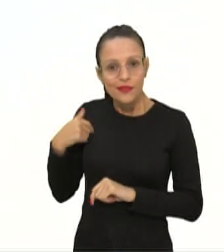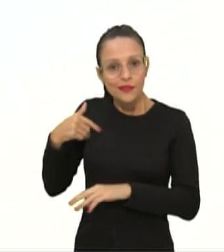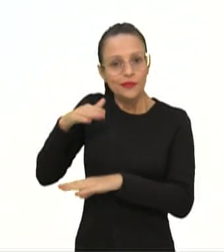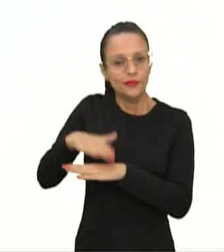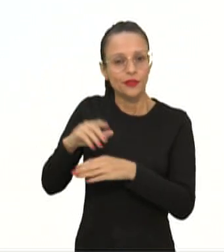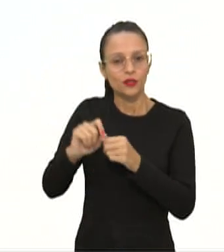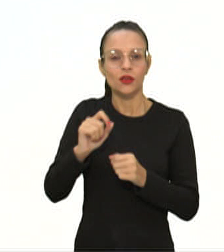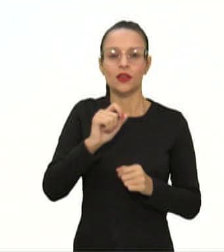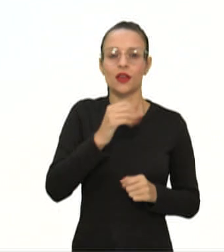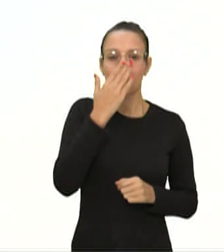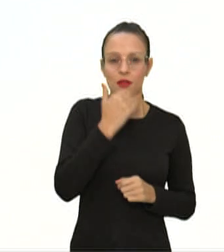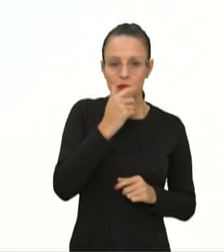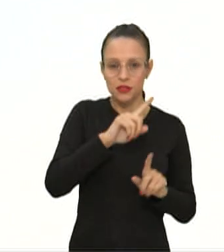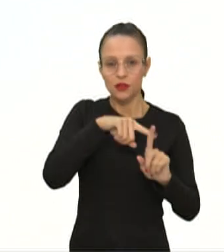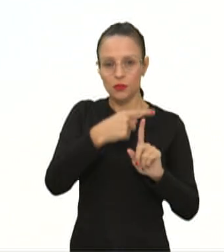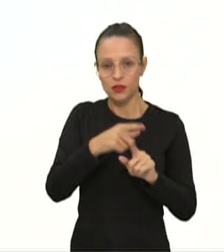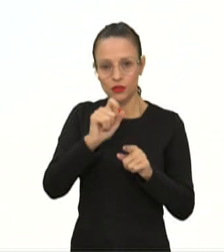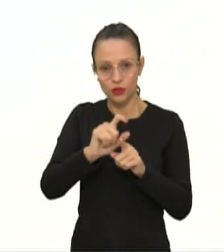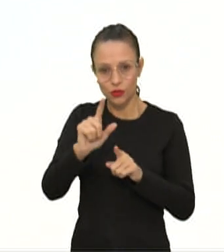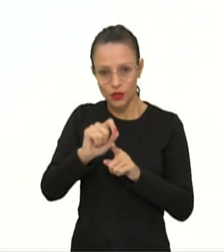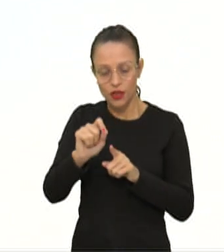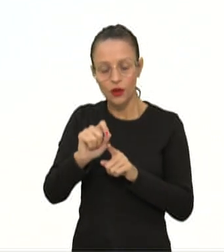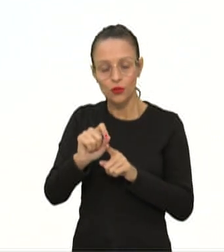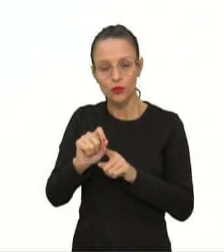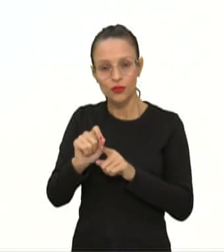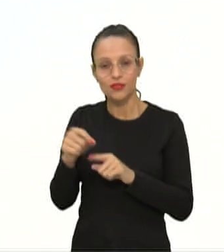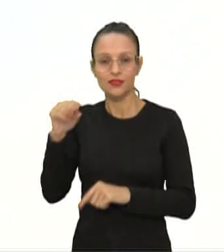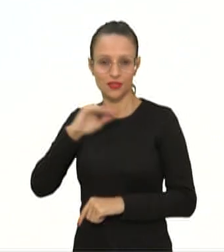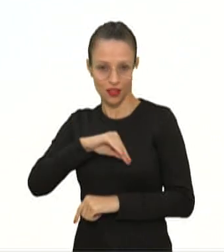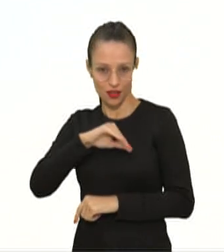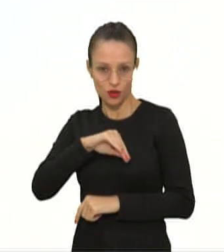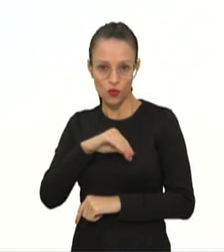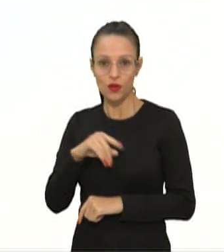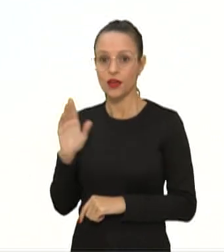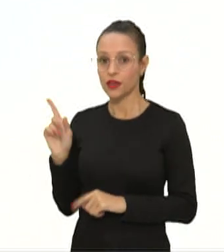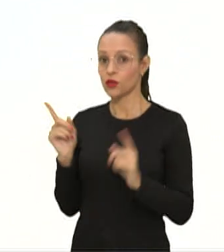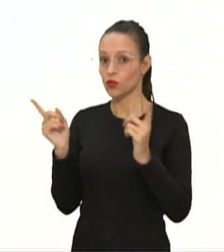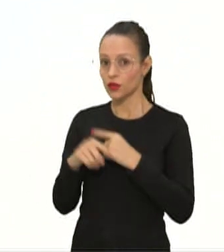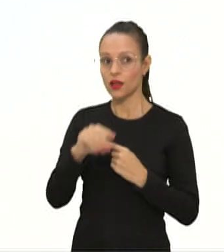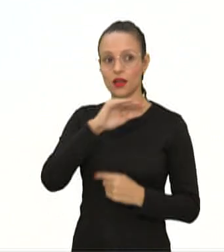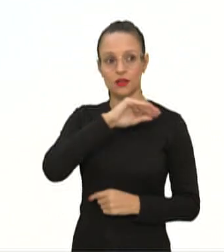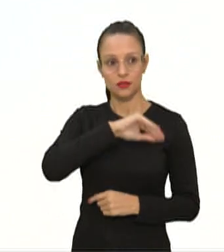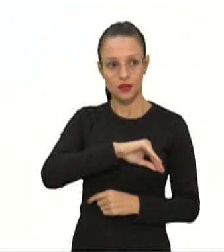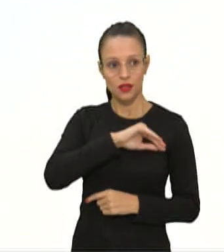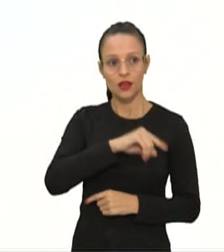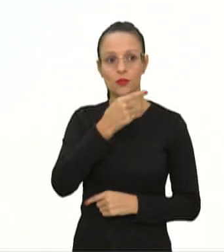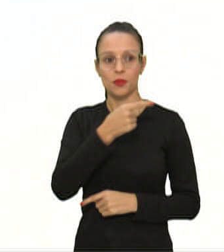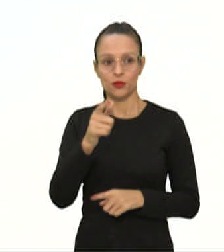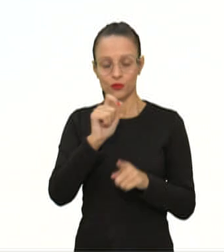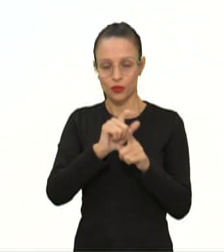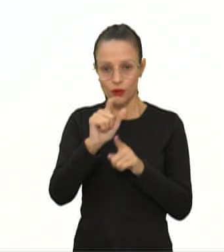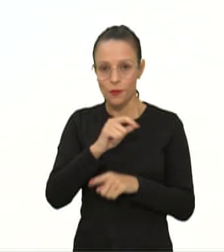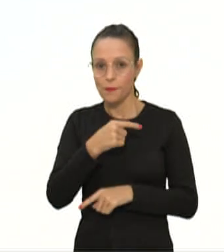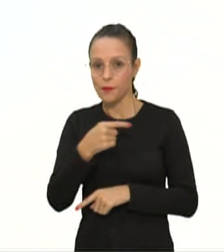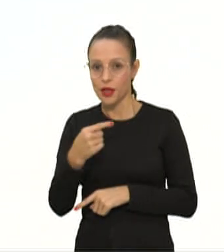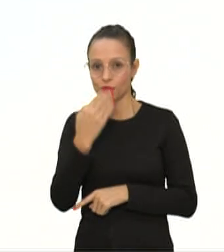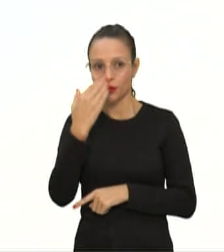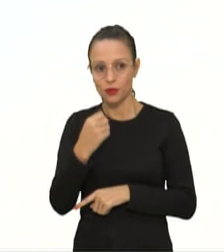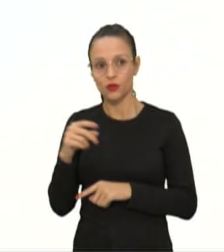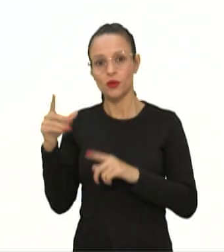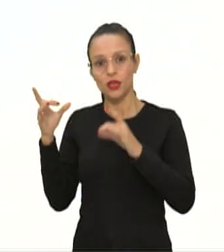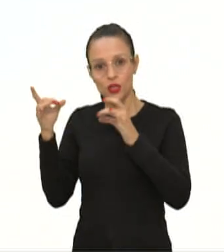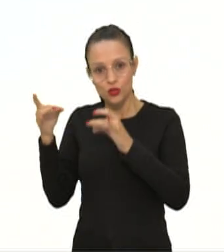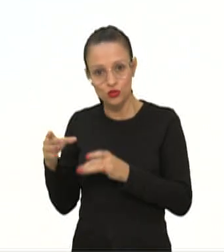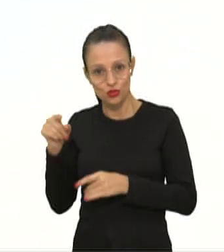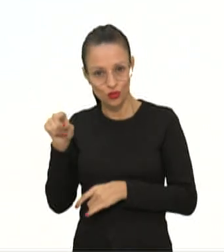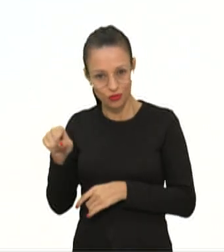a alimentação mais o aluguel mais a sobra dava o salário. Aqui eu fiz o contrário. Salário menos aluguel menos alimentação é igual a sobra.